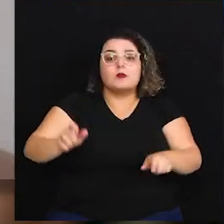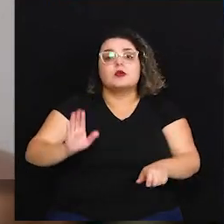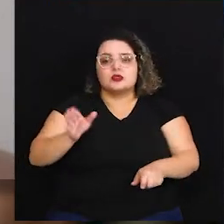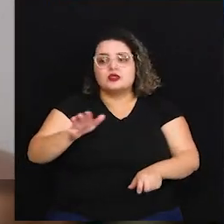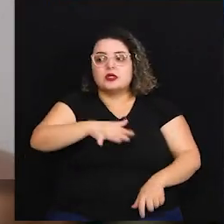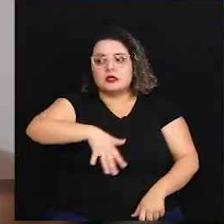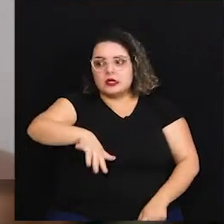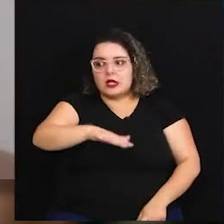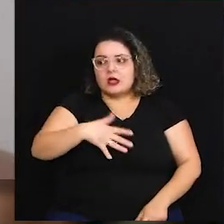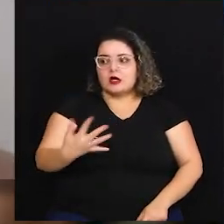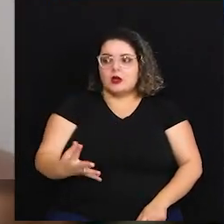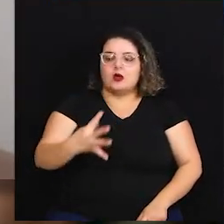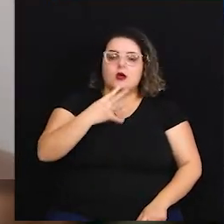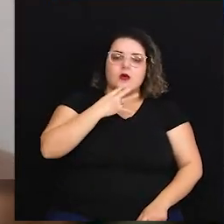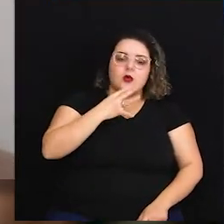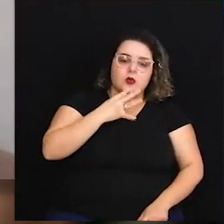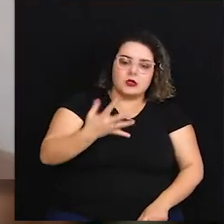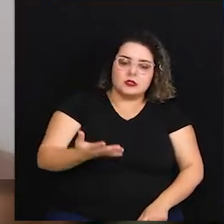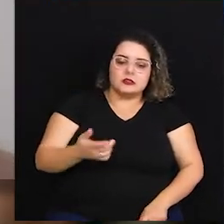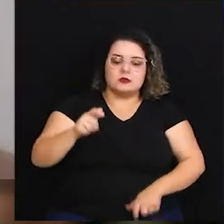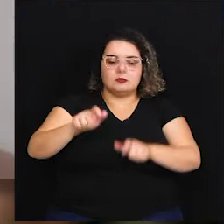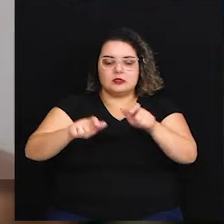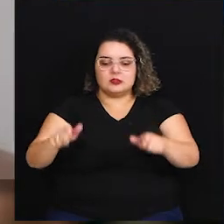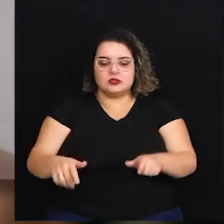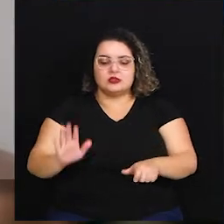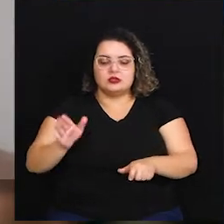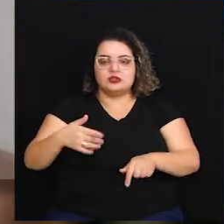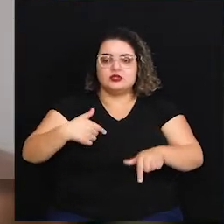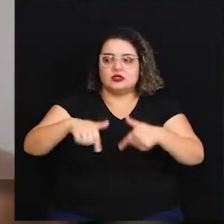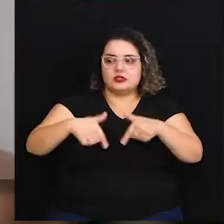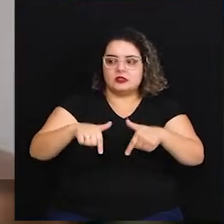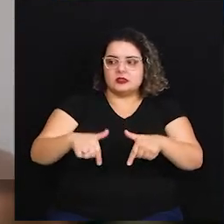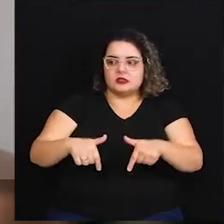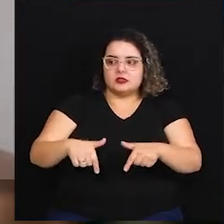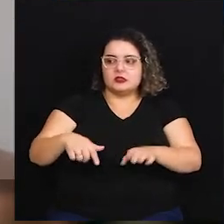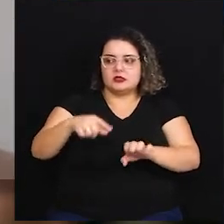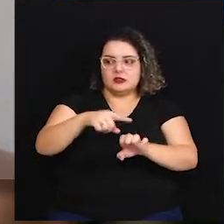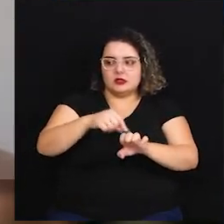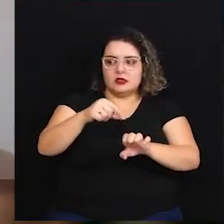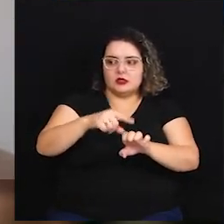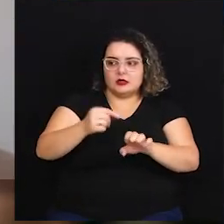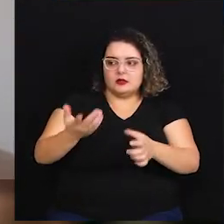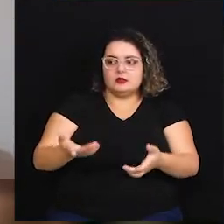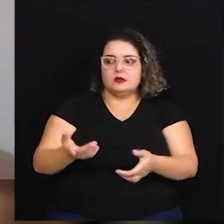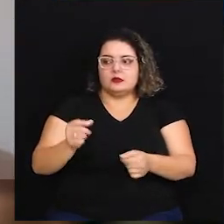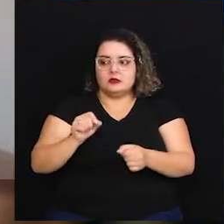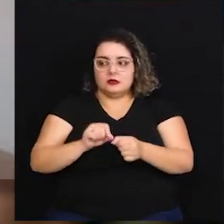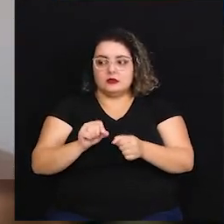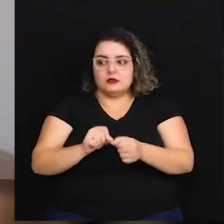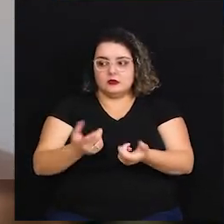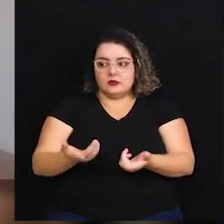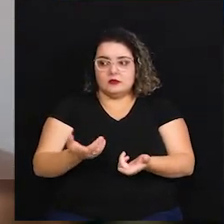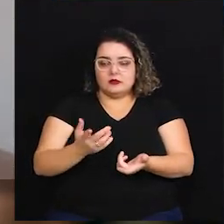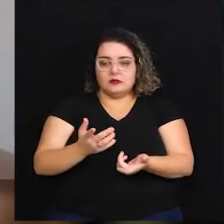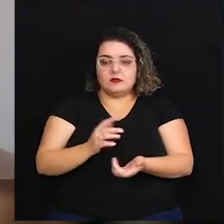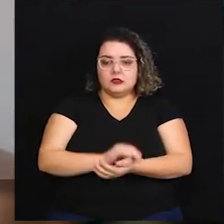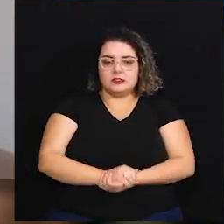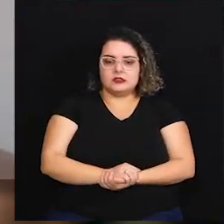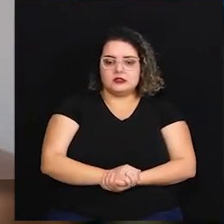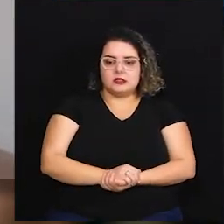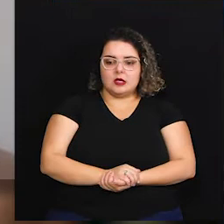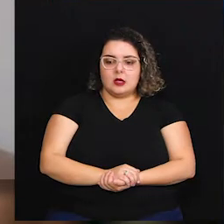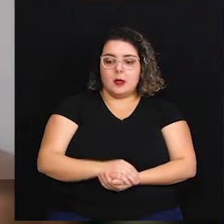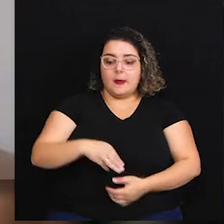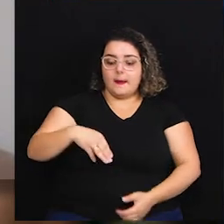que já eram da área. Então, conhecidos que já trabalhavam na parte de empreendendo, né? Então, eu fui também